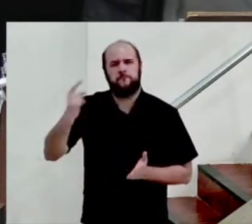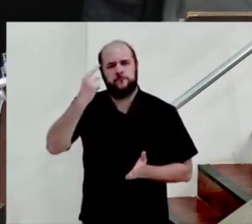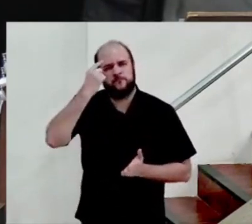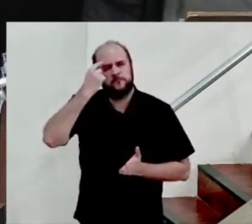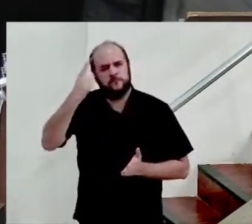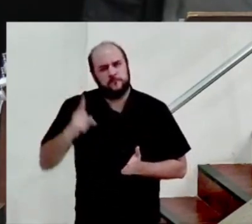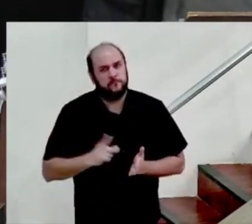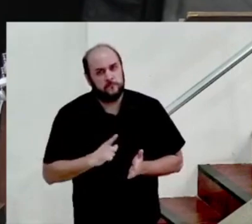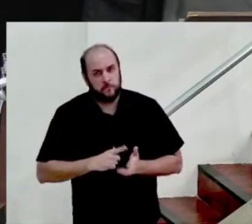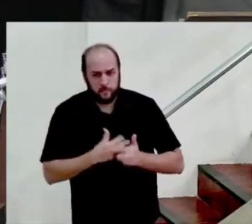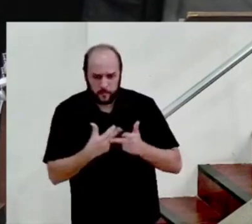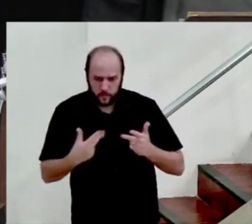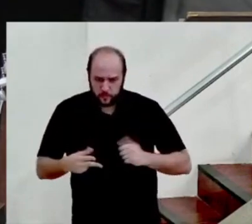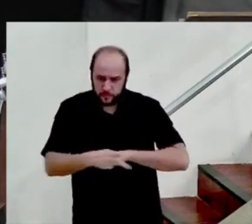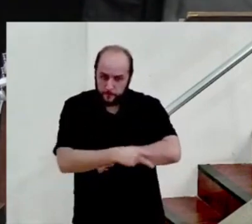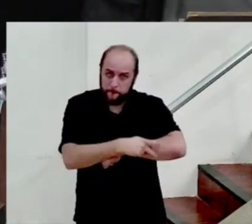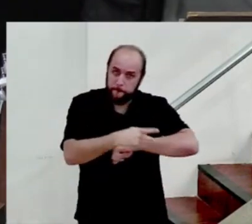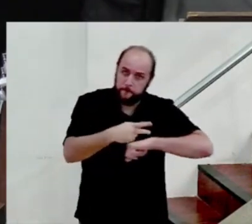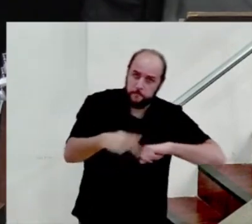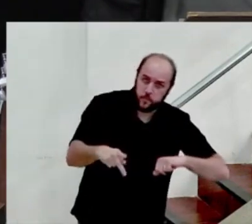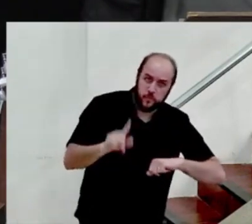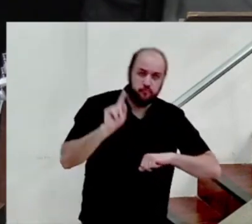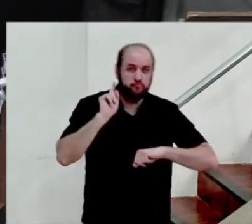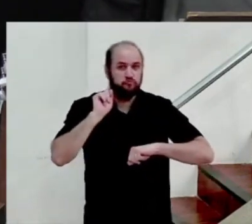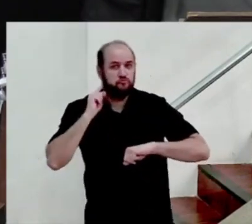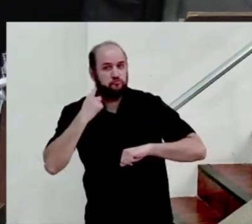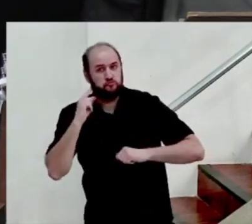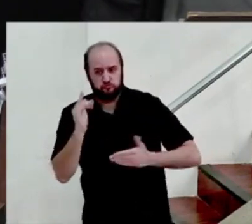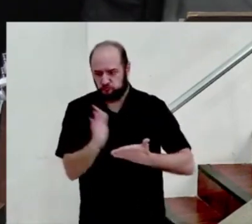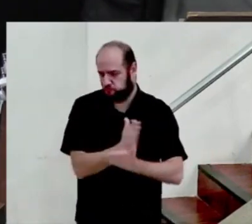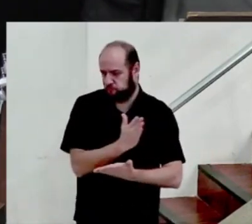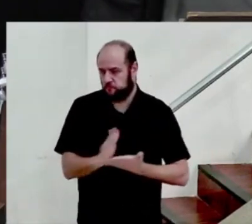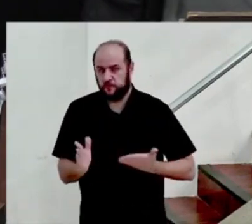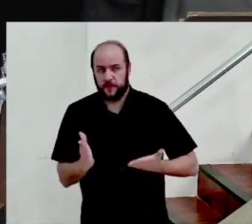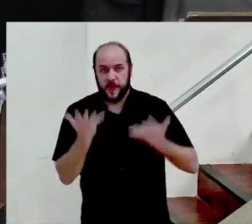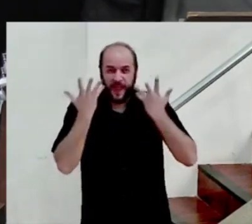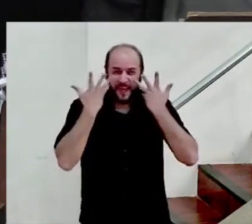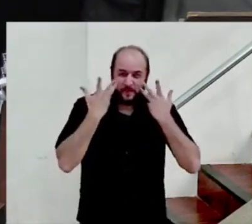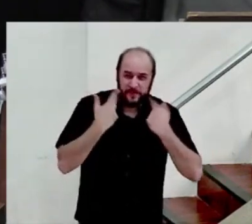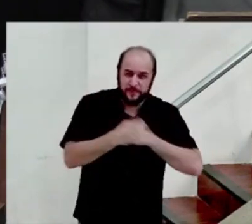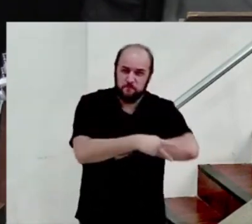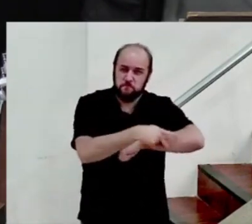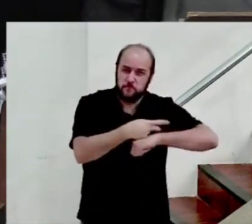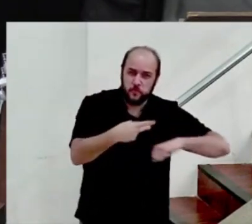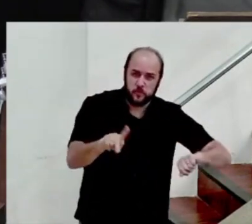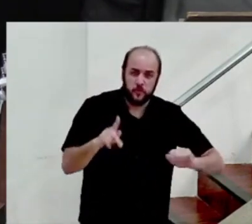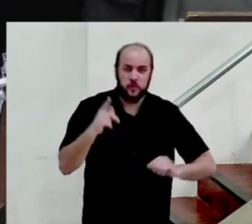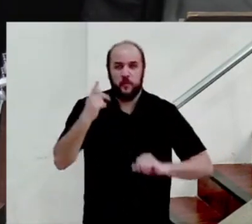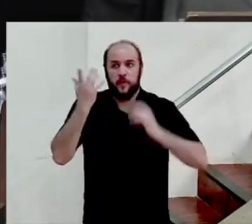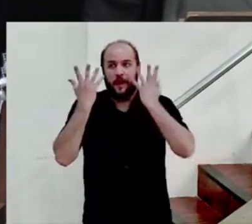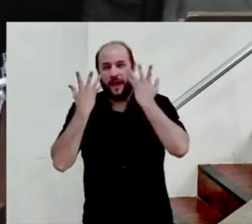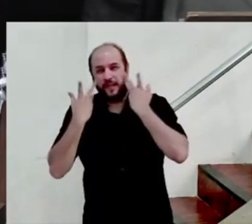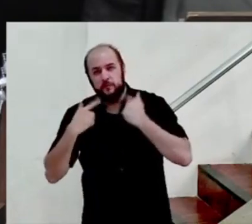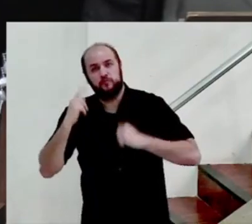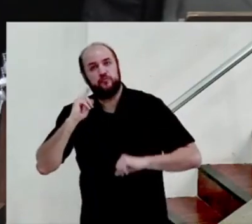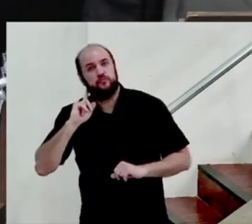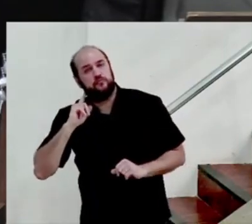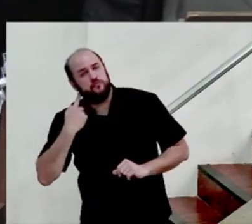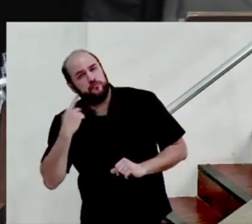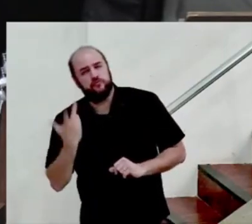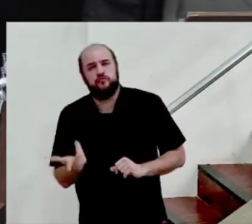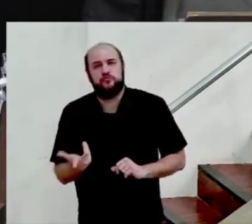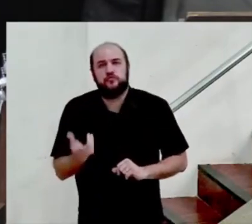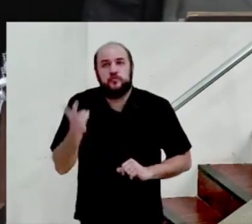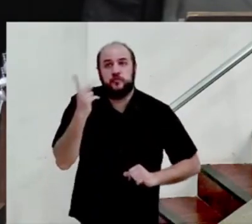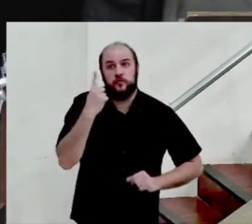existe algo puro e algo impuro, animais que são considerados limpos e animais que são considerados imundos, algo que